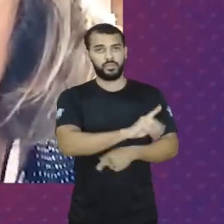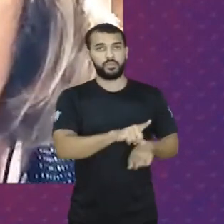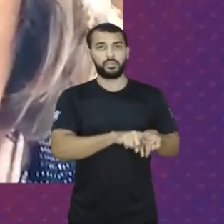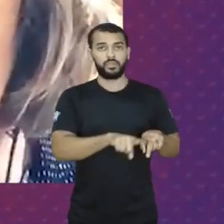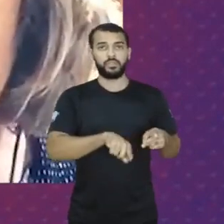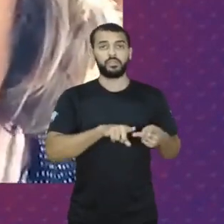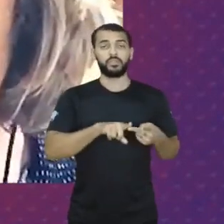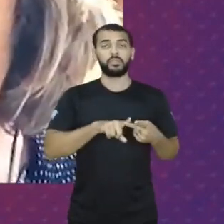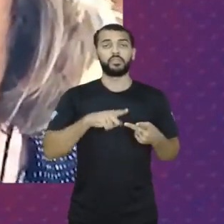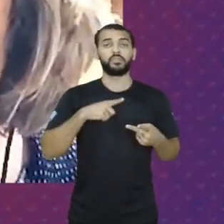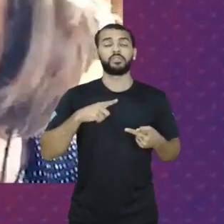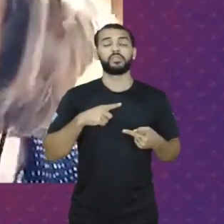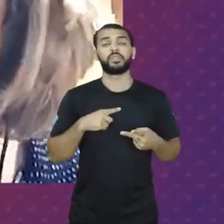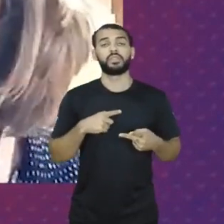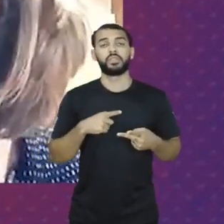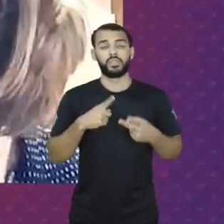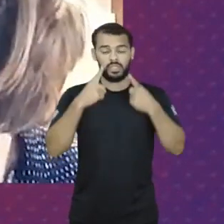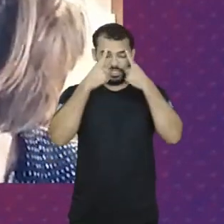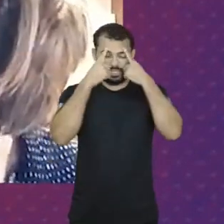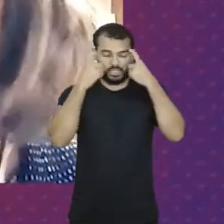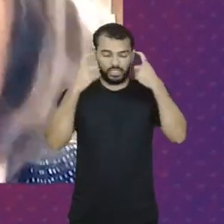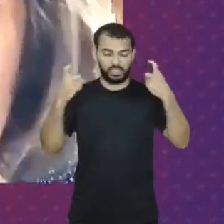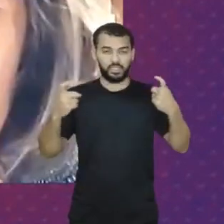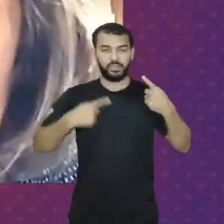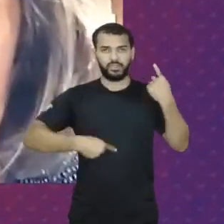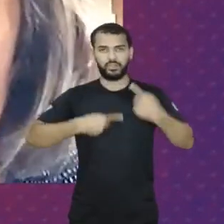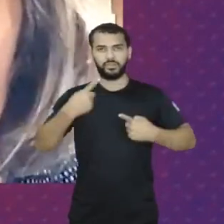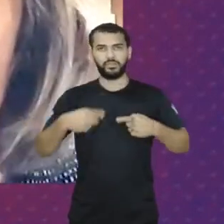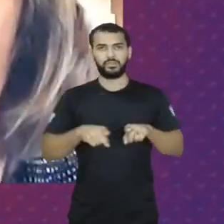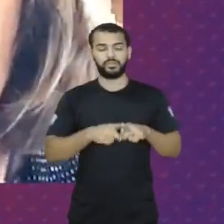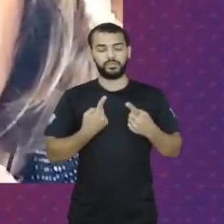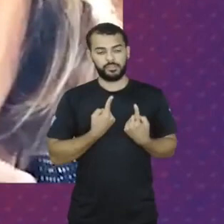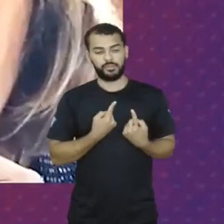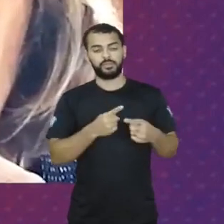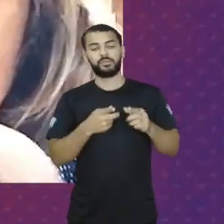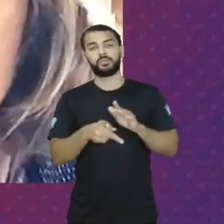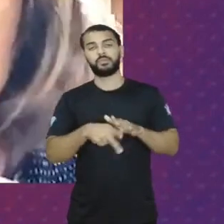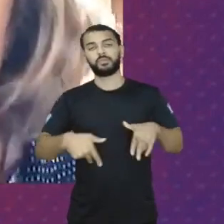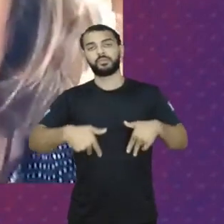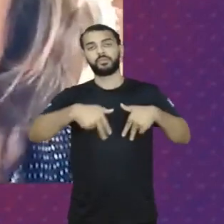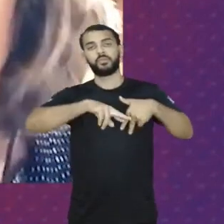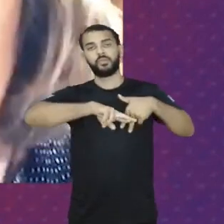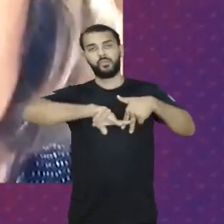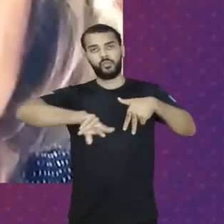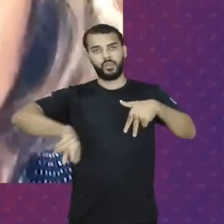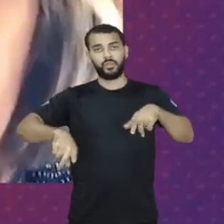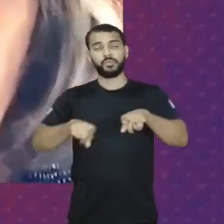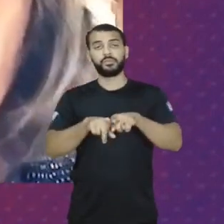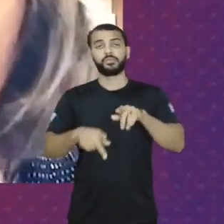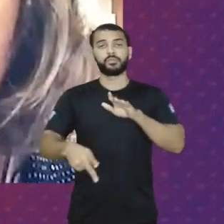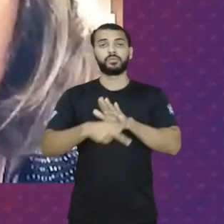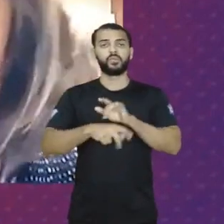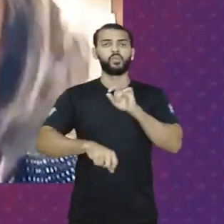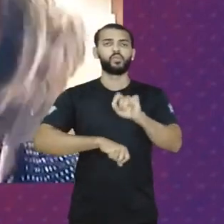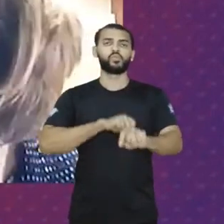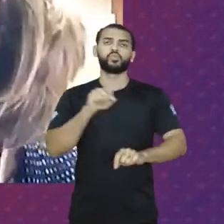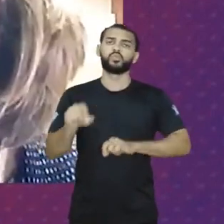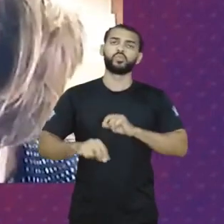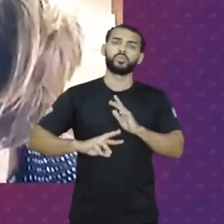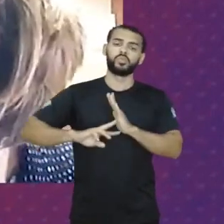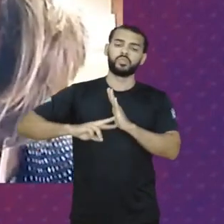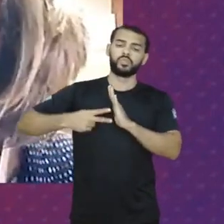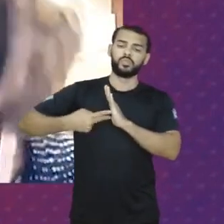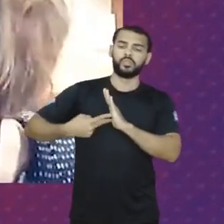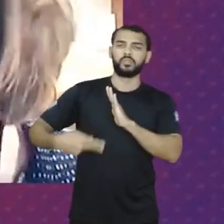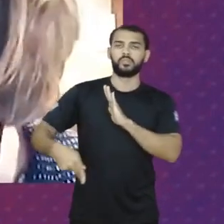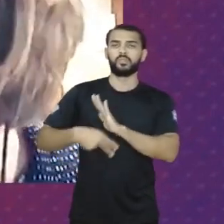também as violências políticas, as violências de gênero sendo implementada, junto com a violência do que é uma